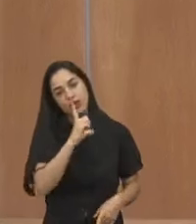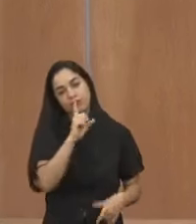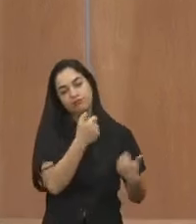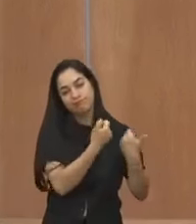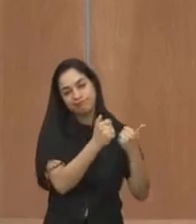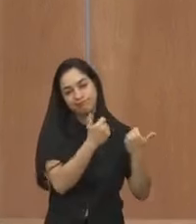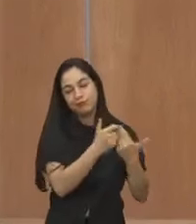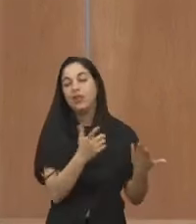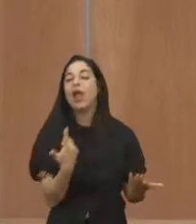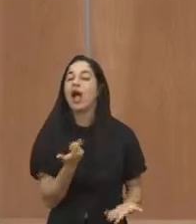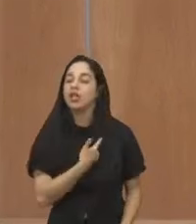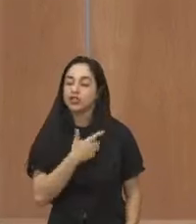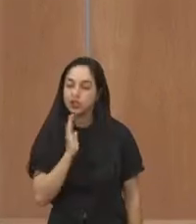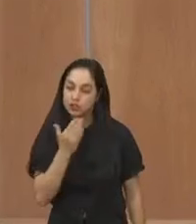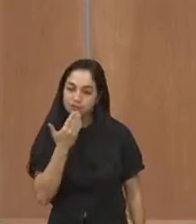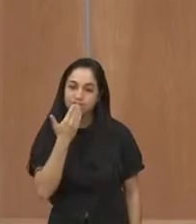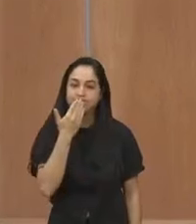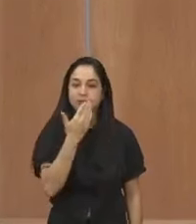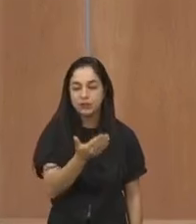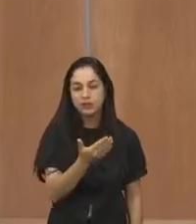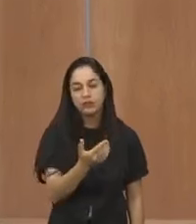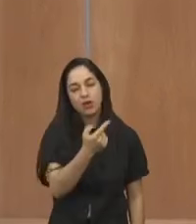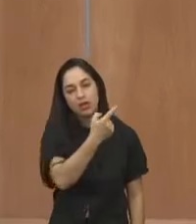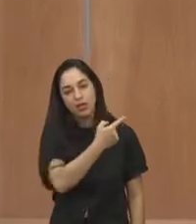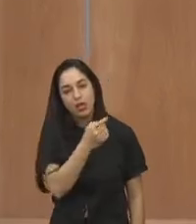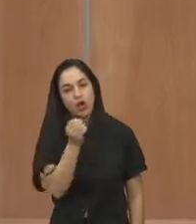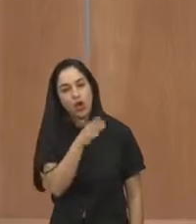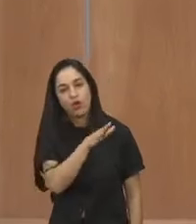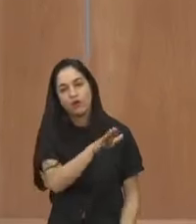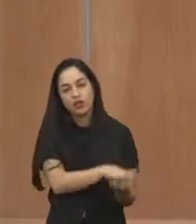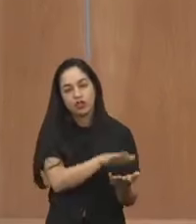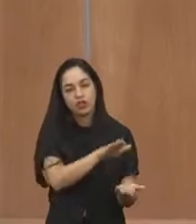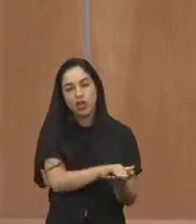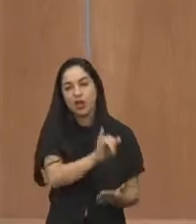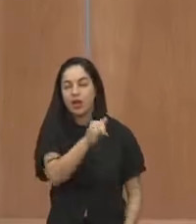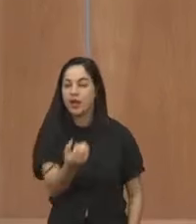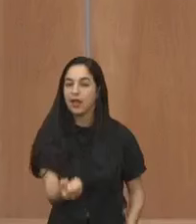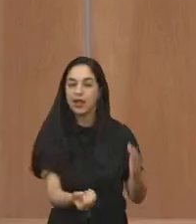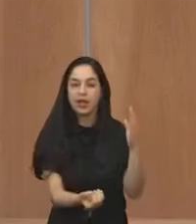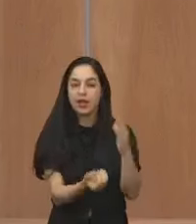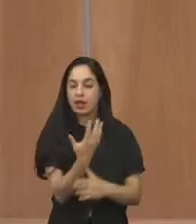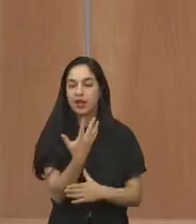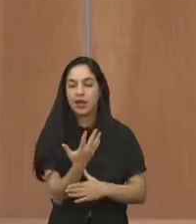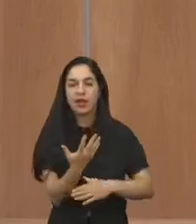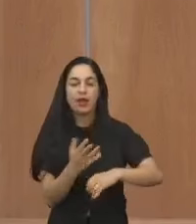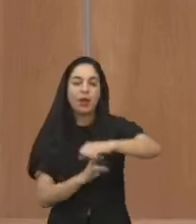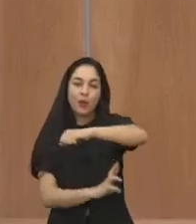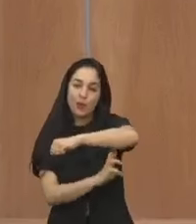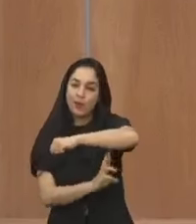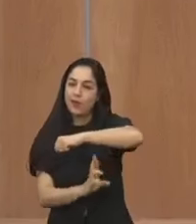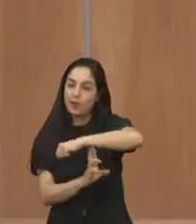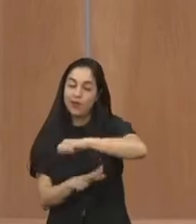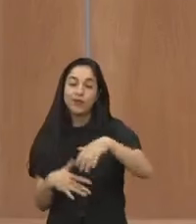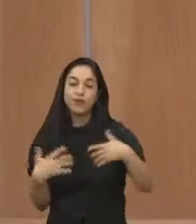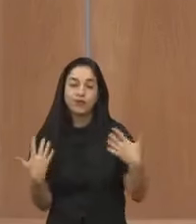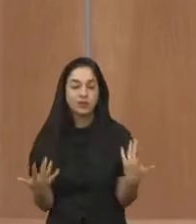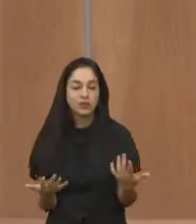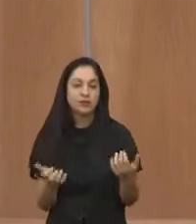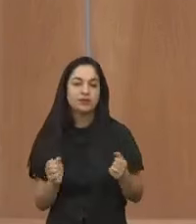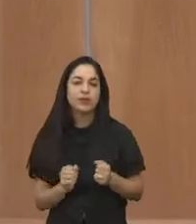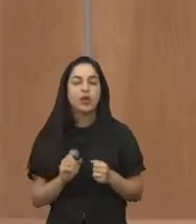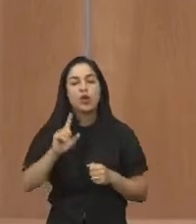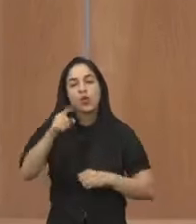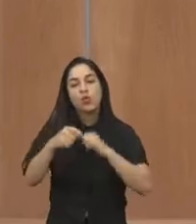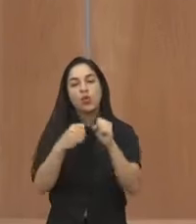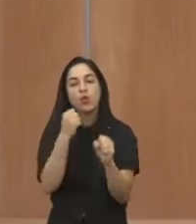não faz um terminal ali no Nova Jacareí? Por que não faz um processo de integração? O ano que vem tem licitação